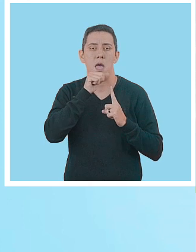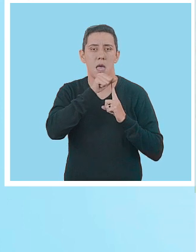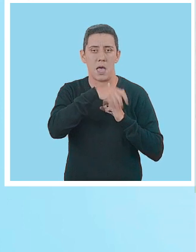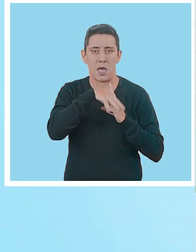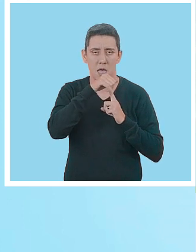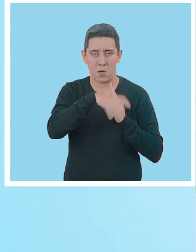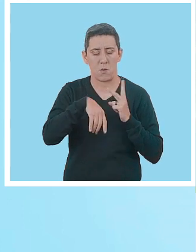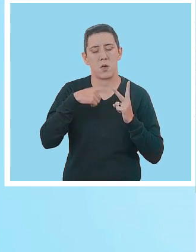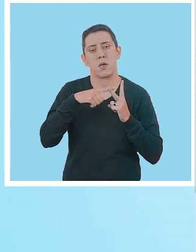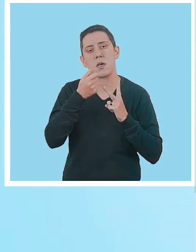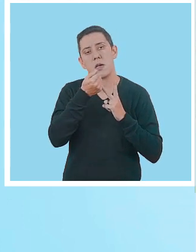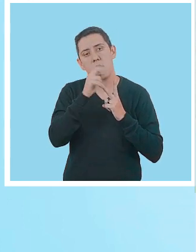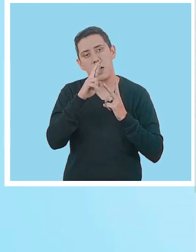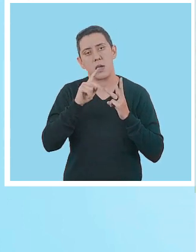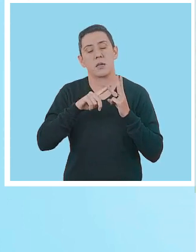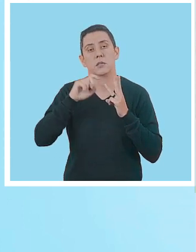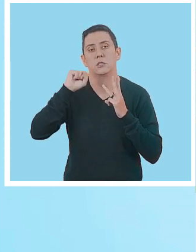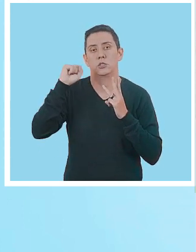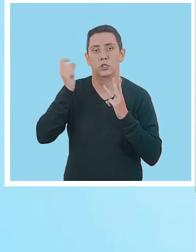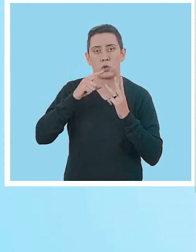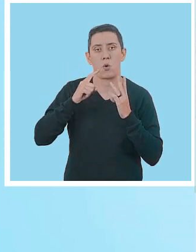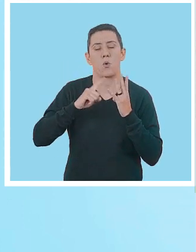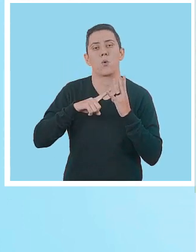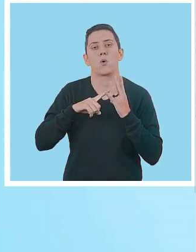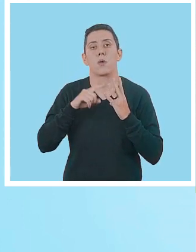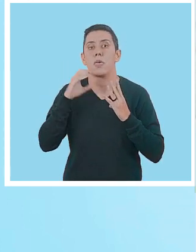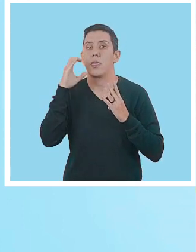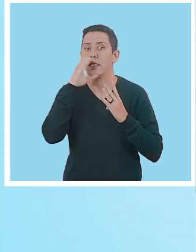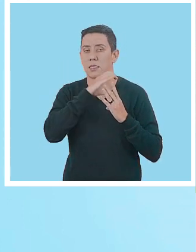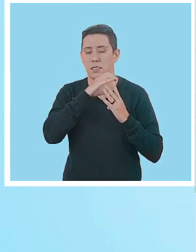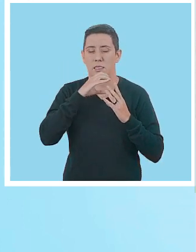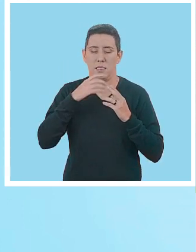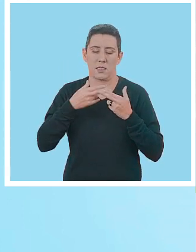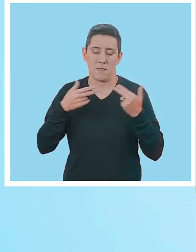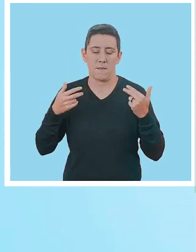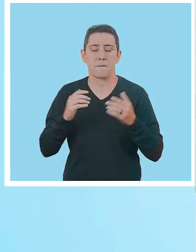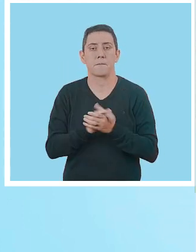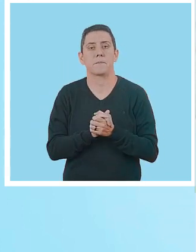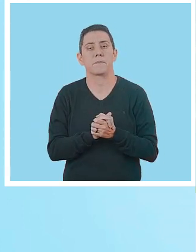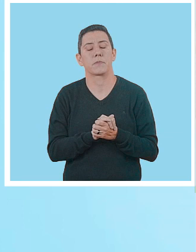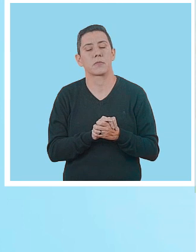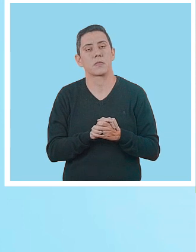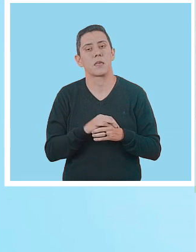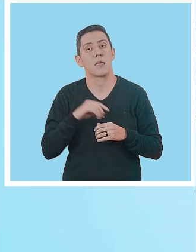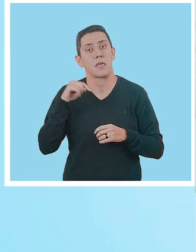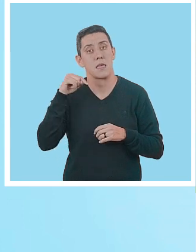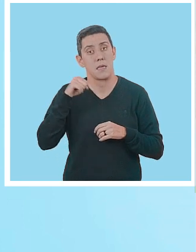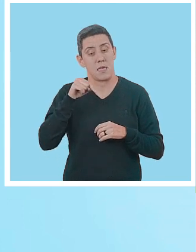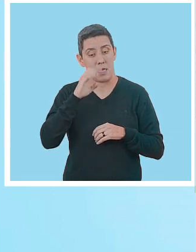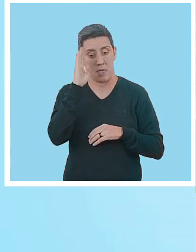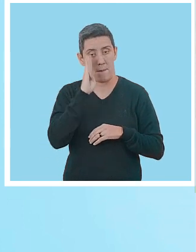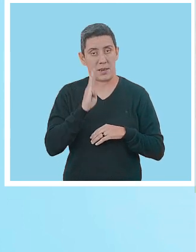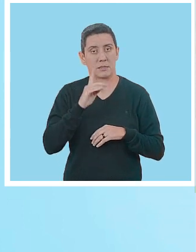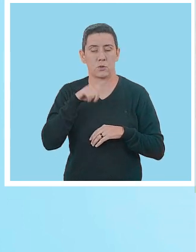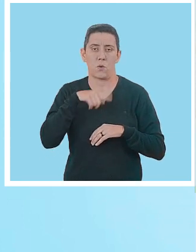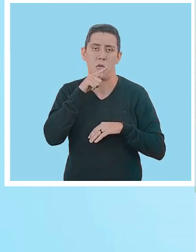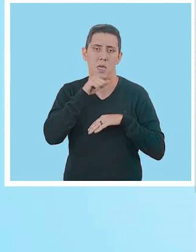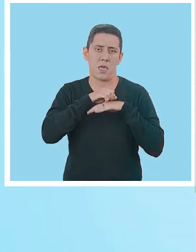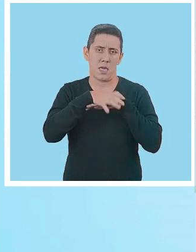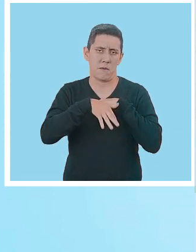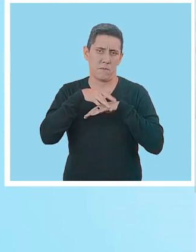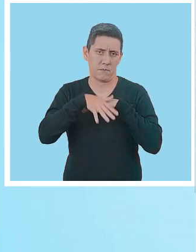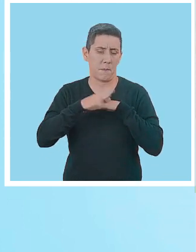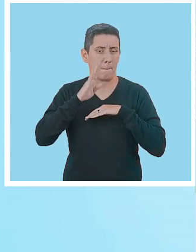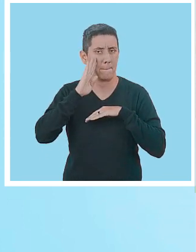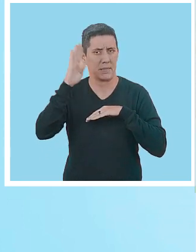eólica e solar tá e a matriz elétrica brasileira ela tá distribuída dessa